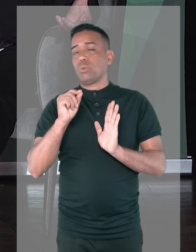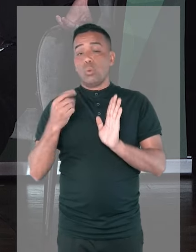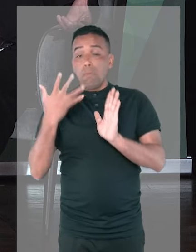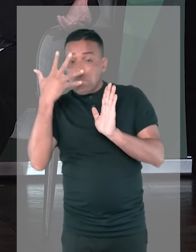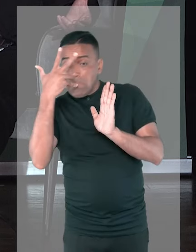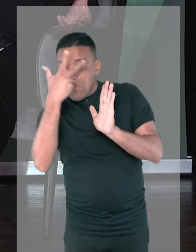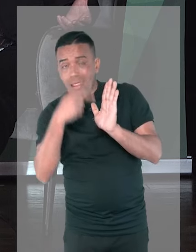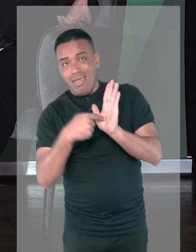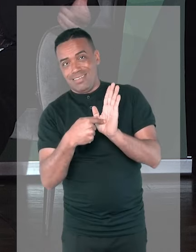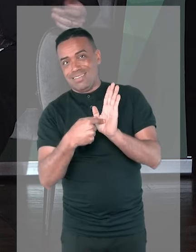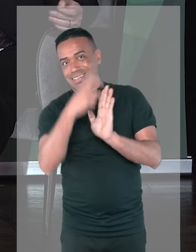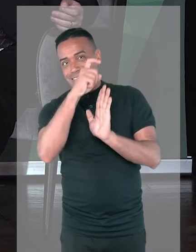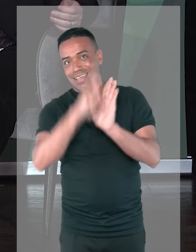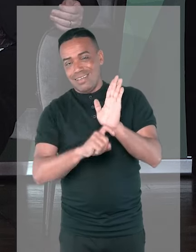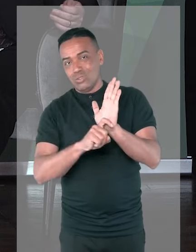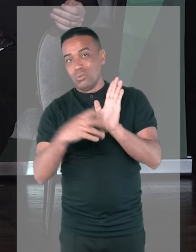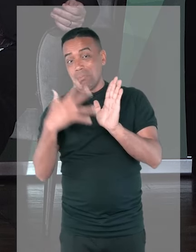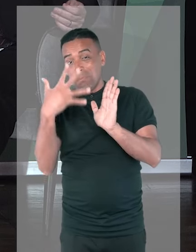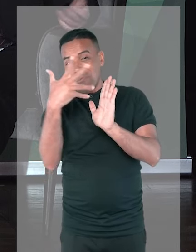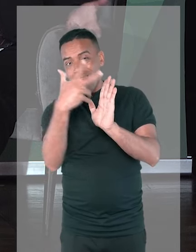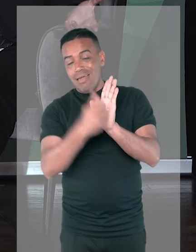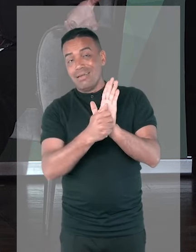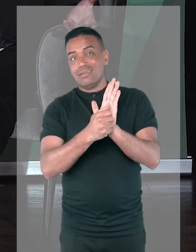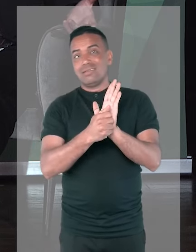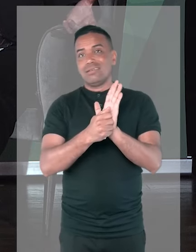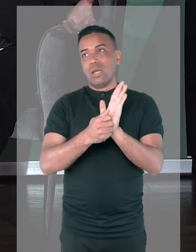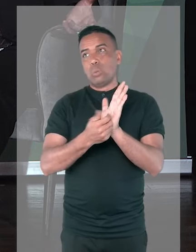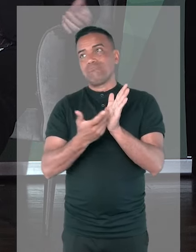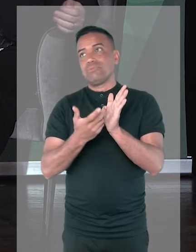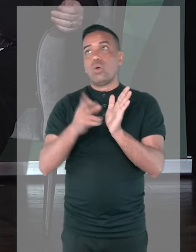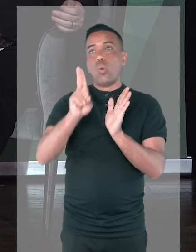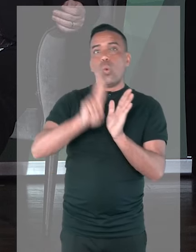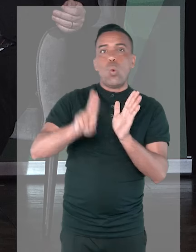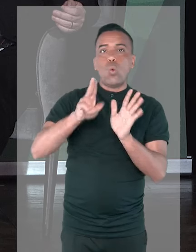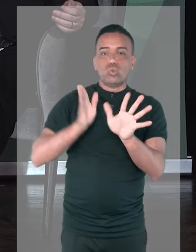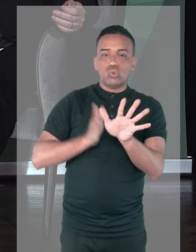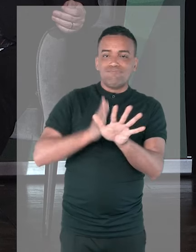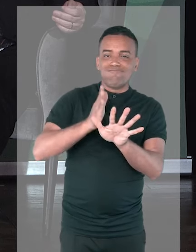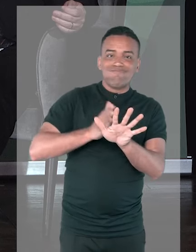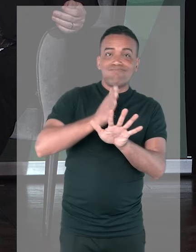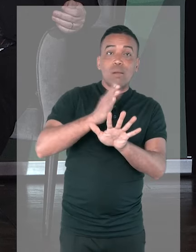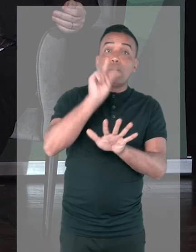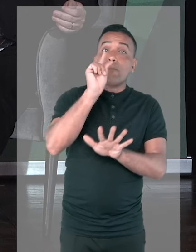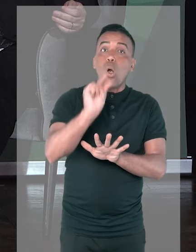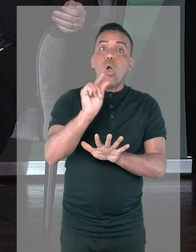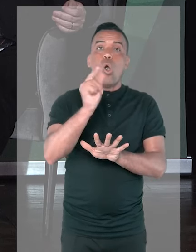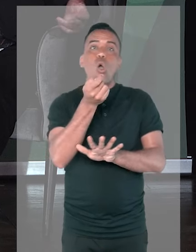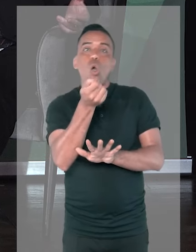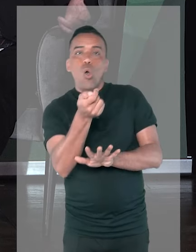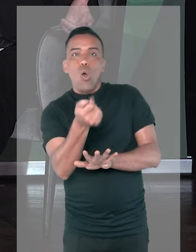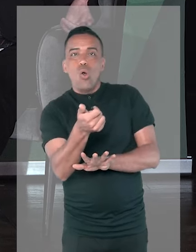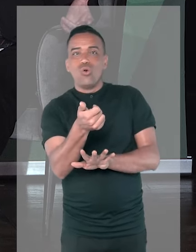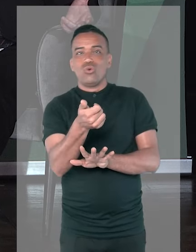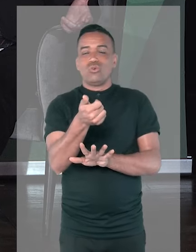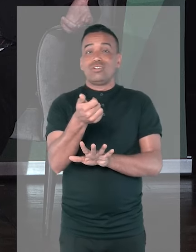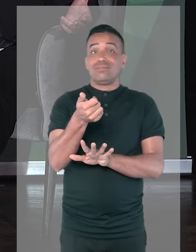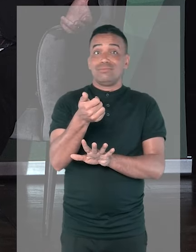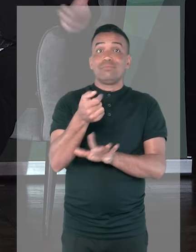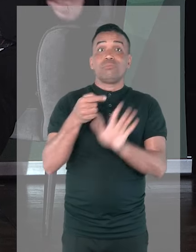beleza, e essa beleza tem a ver com a economia de meios, tem a ver com a